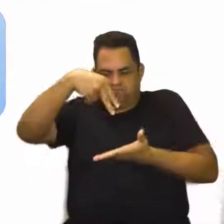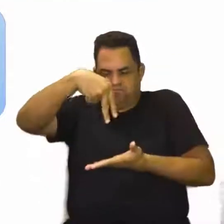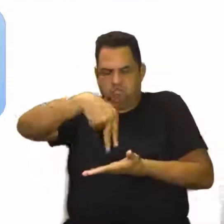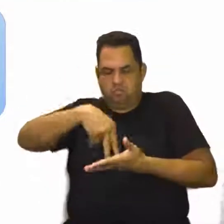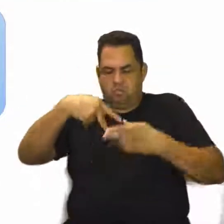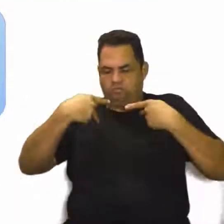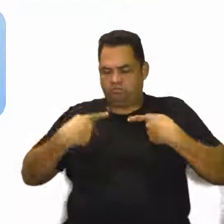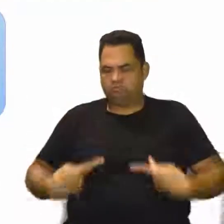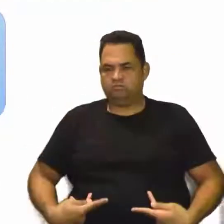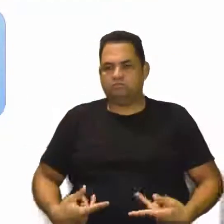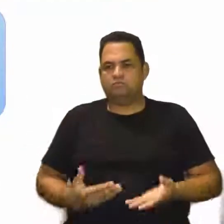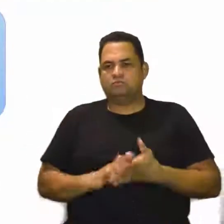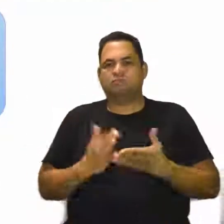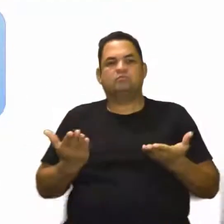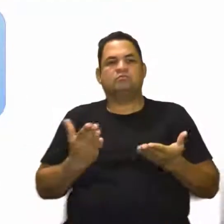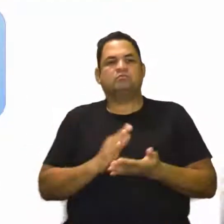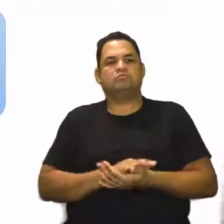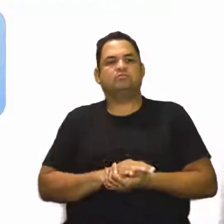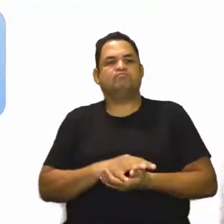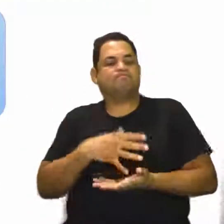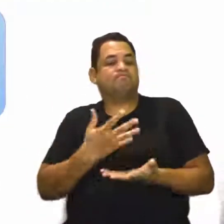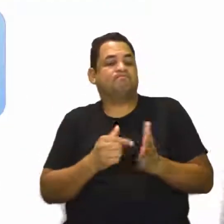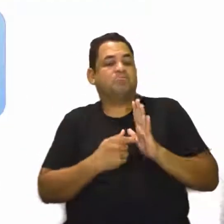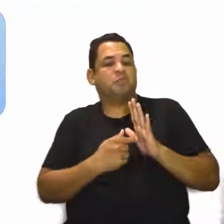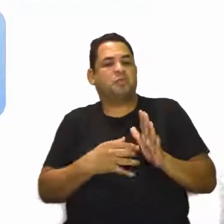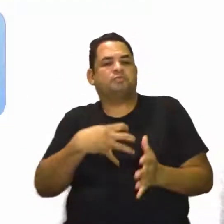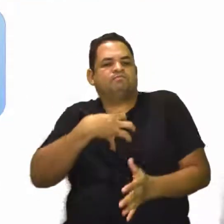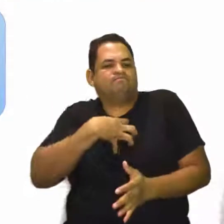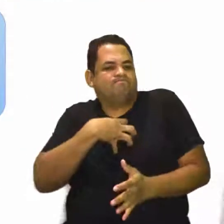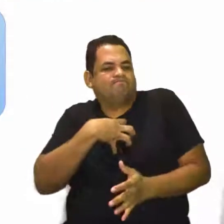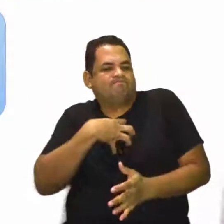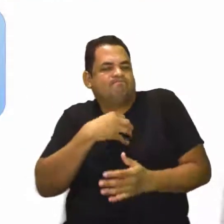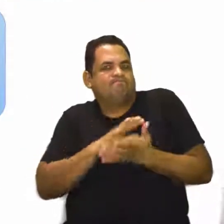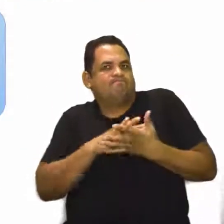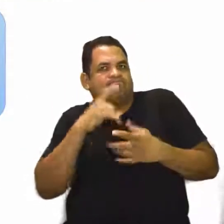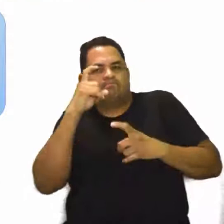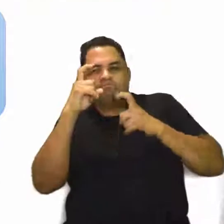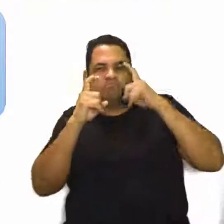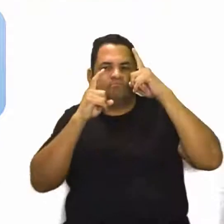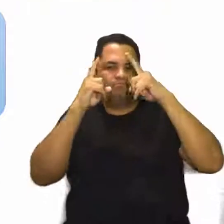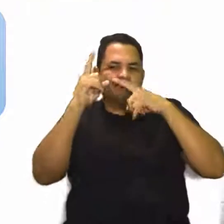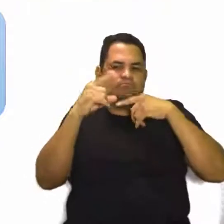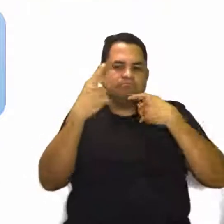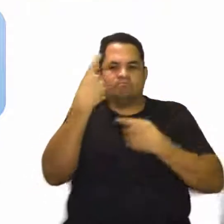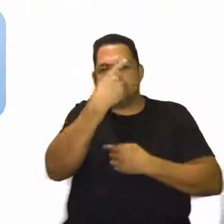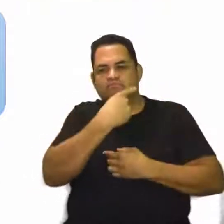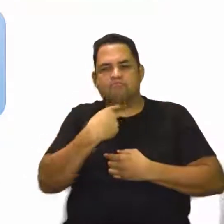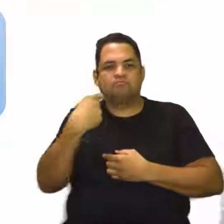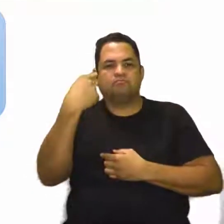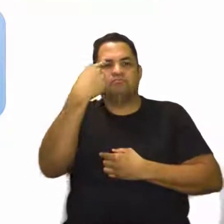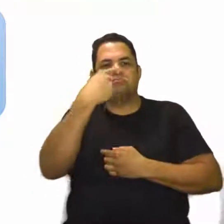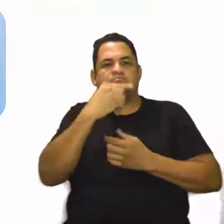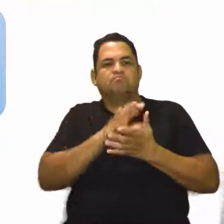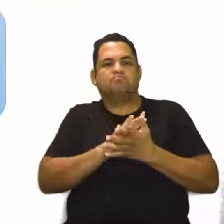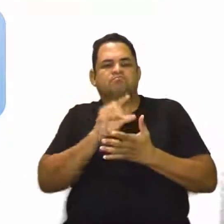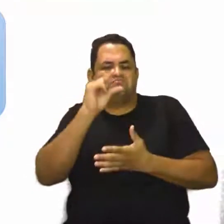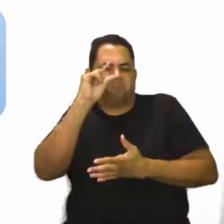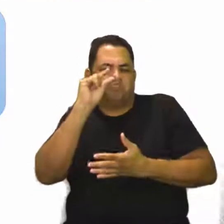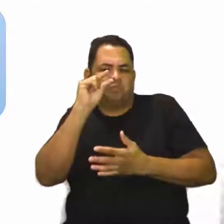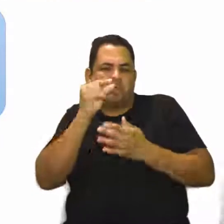suas posturas corporais. Se elas expressam aí alguns sentimentos, umas expressões faciais ou até mesmo